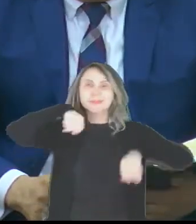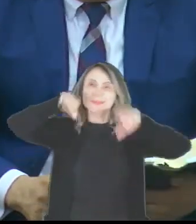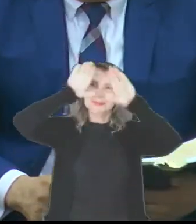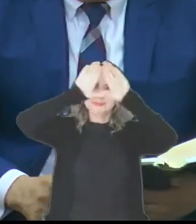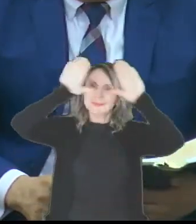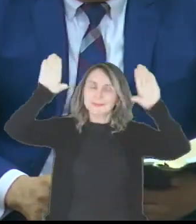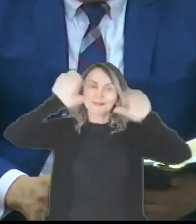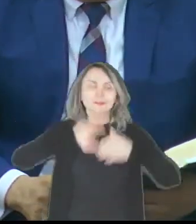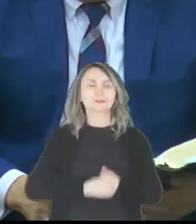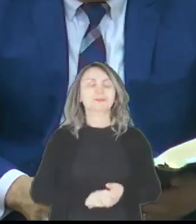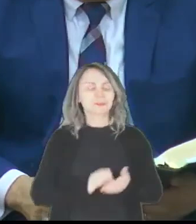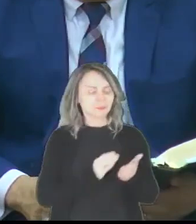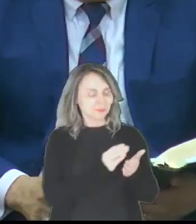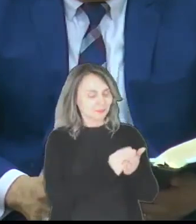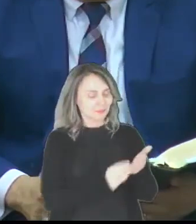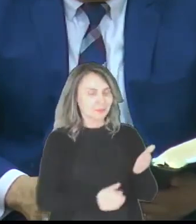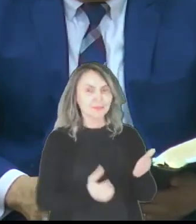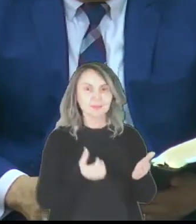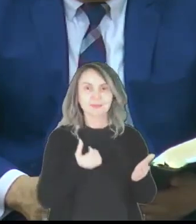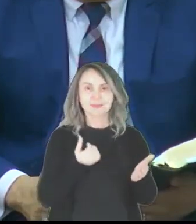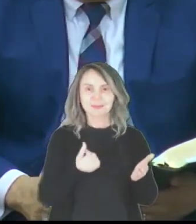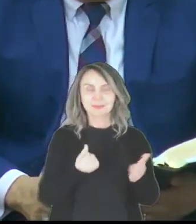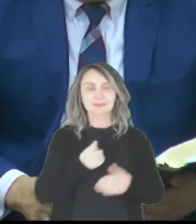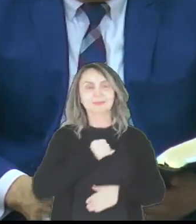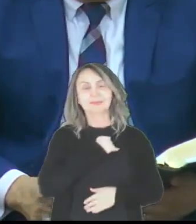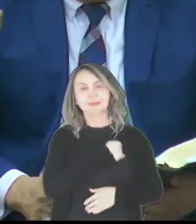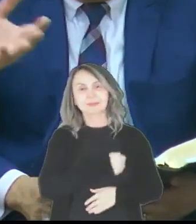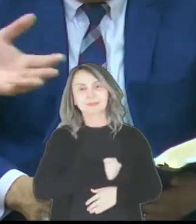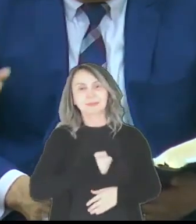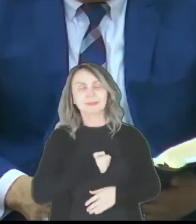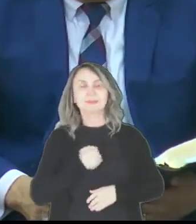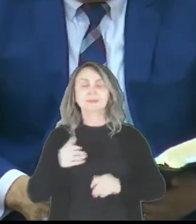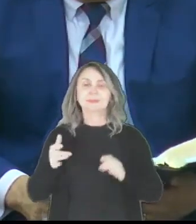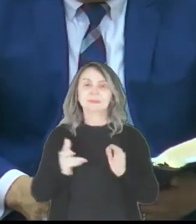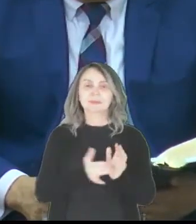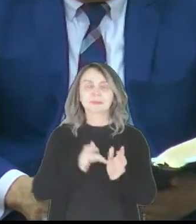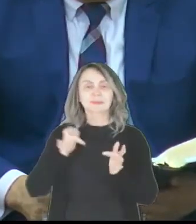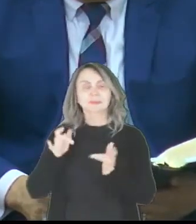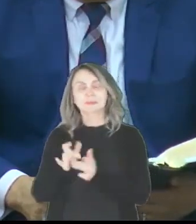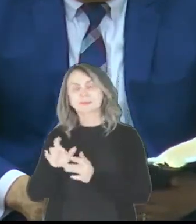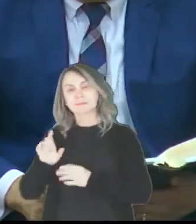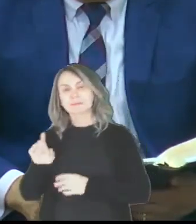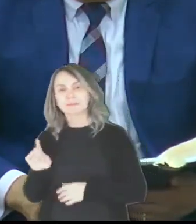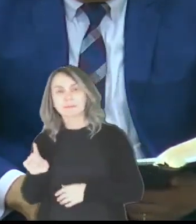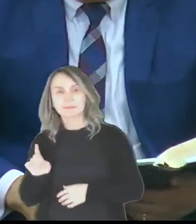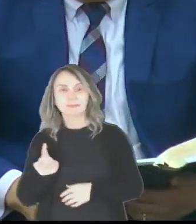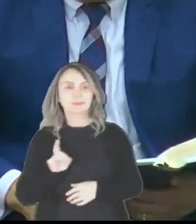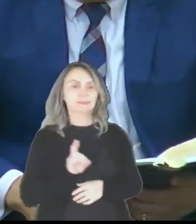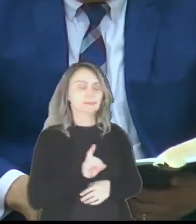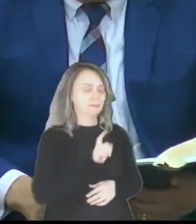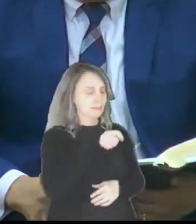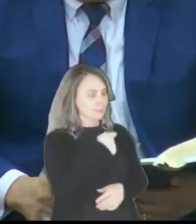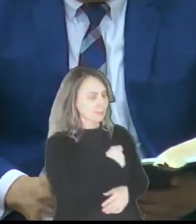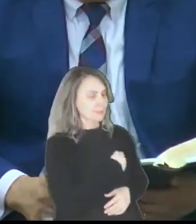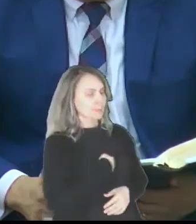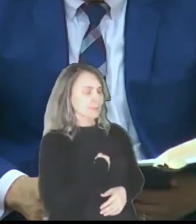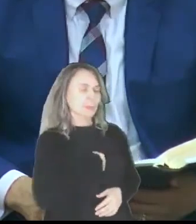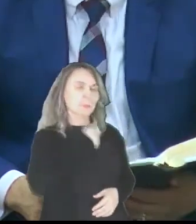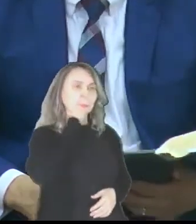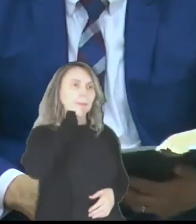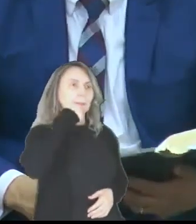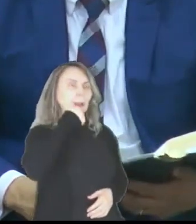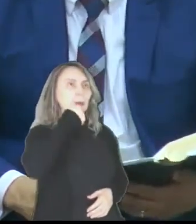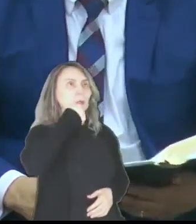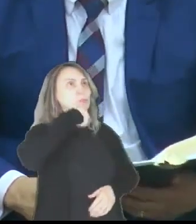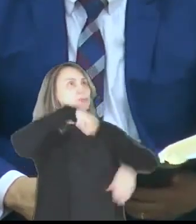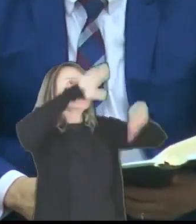irmãos, e no capítulo 6 de São João, Jesus aparece e diz: eu sou o pão que desceu do